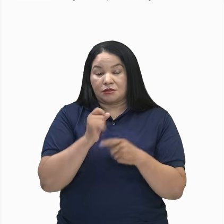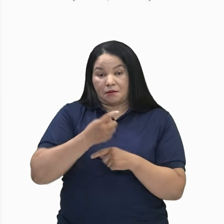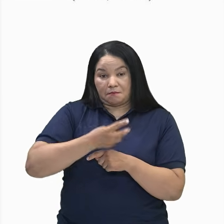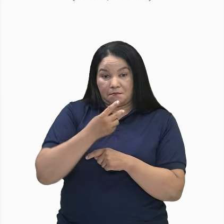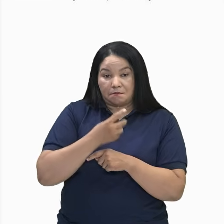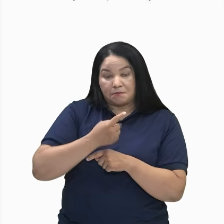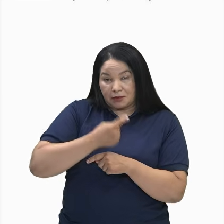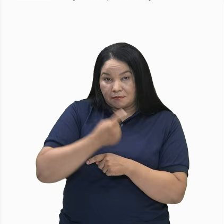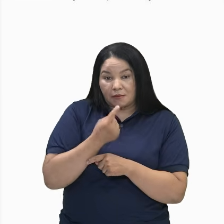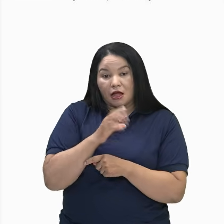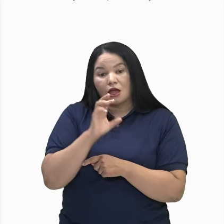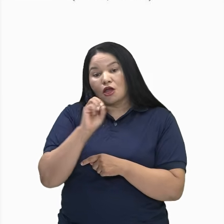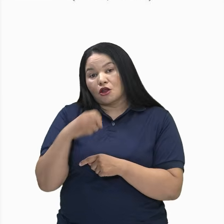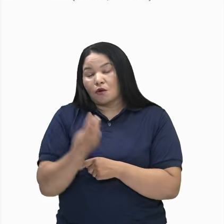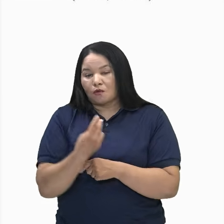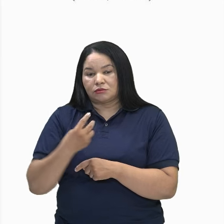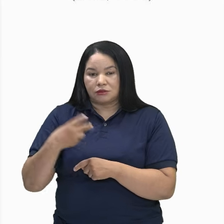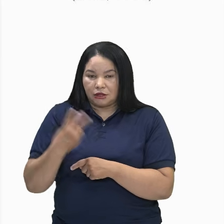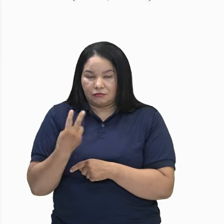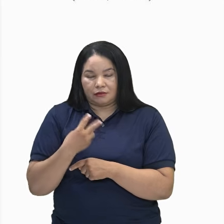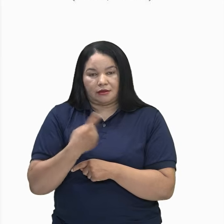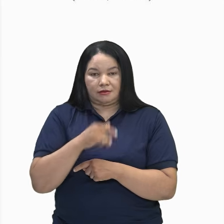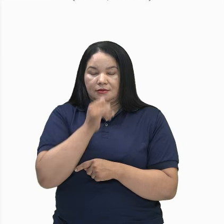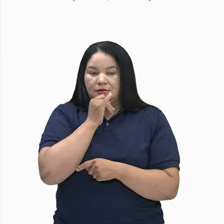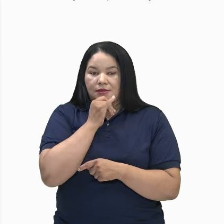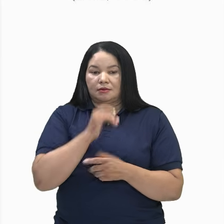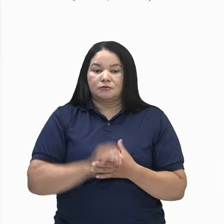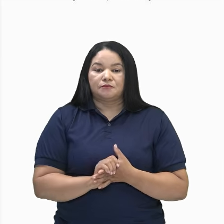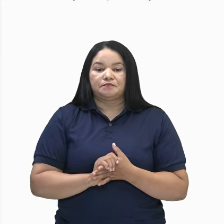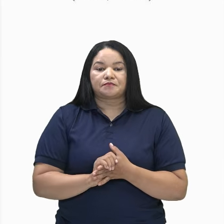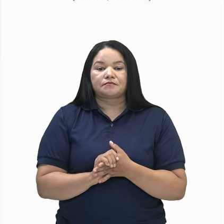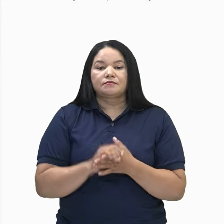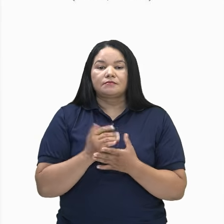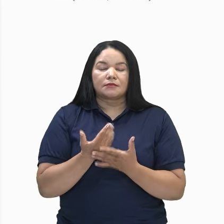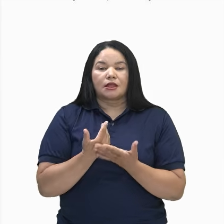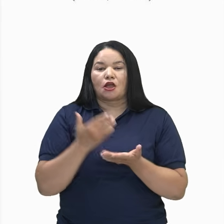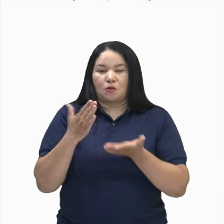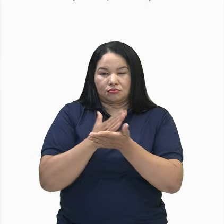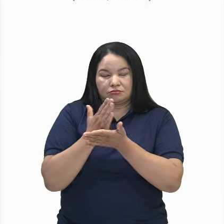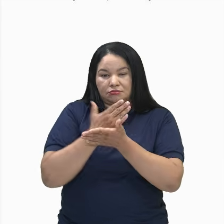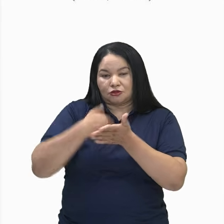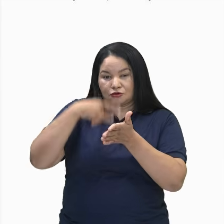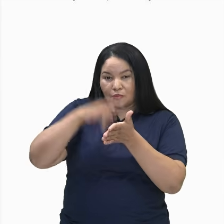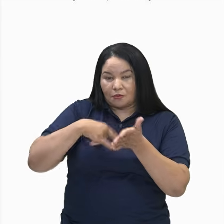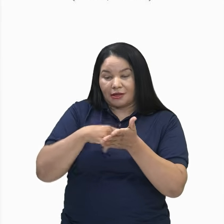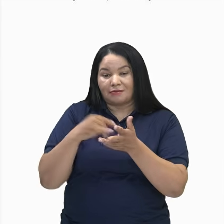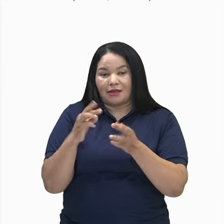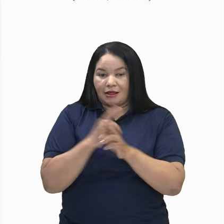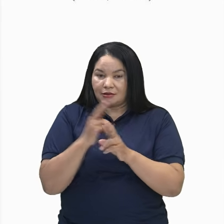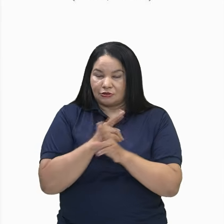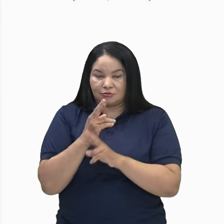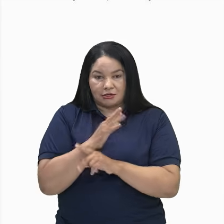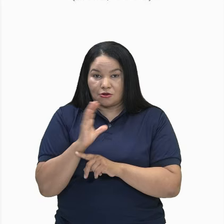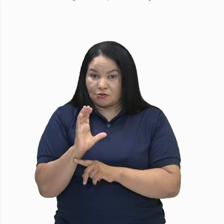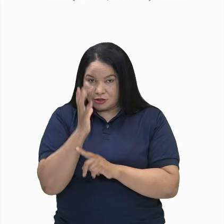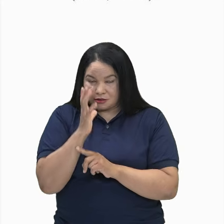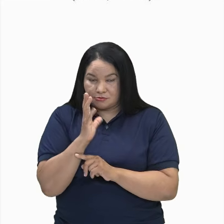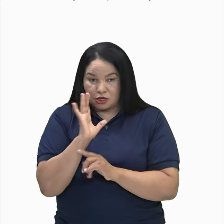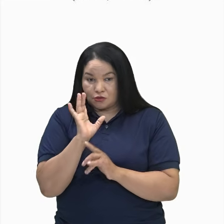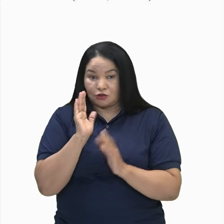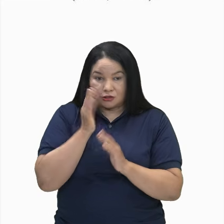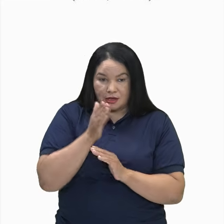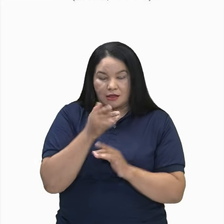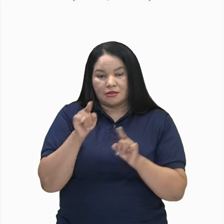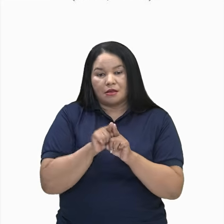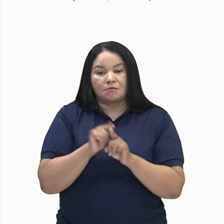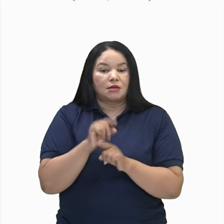ou secundárias, ou seja, fontes com documentos diretamente relacionados ao fato, ou de